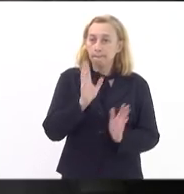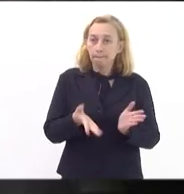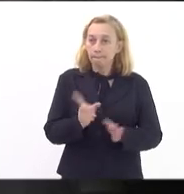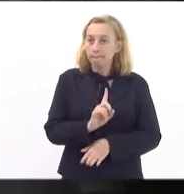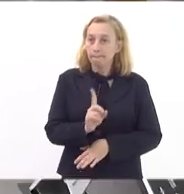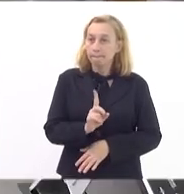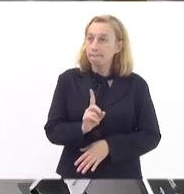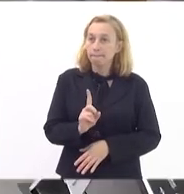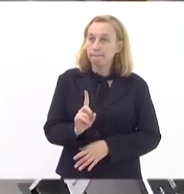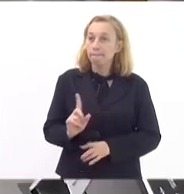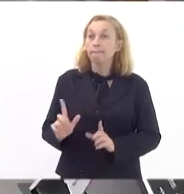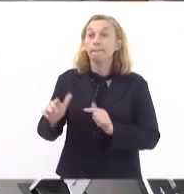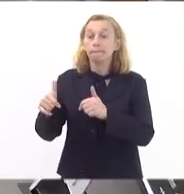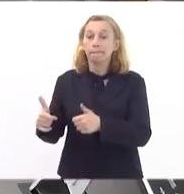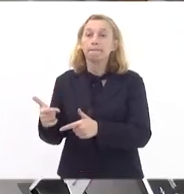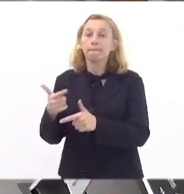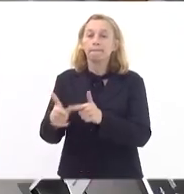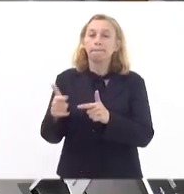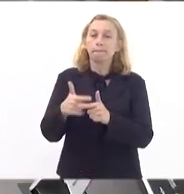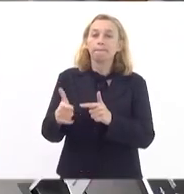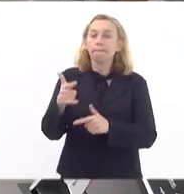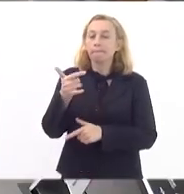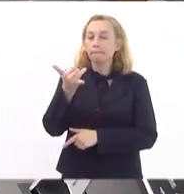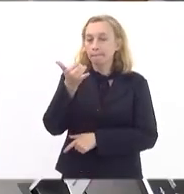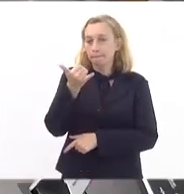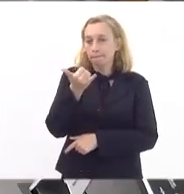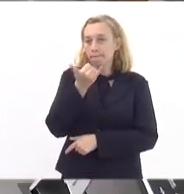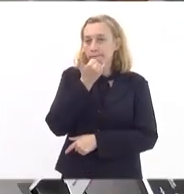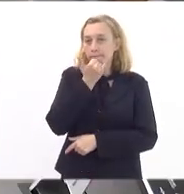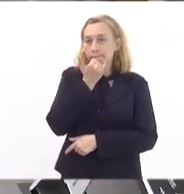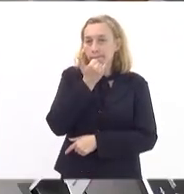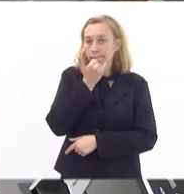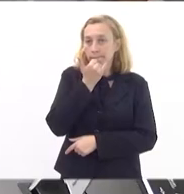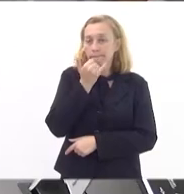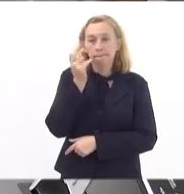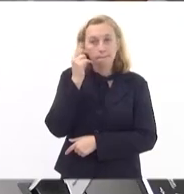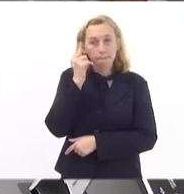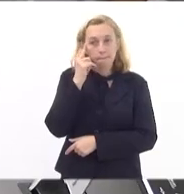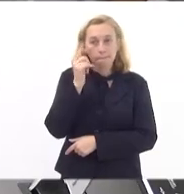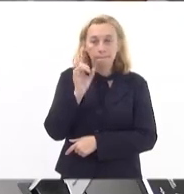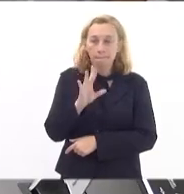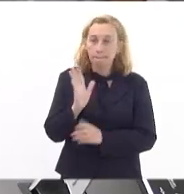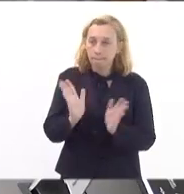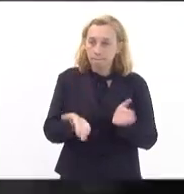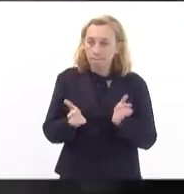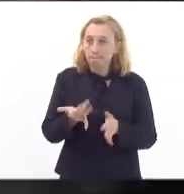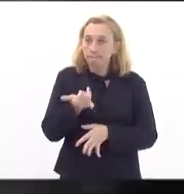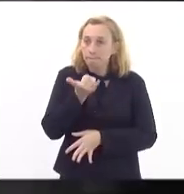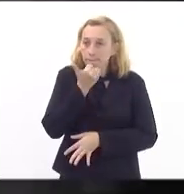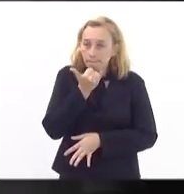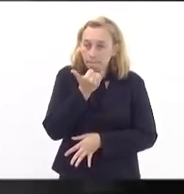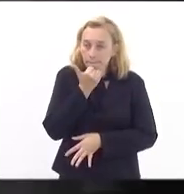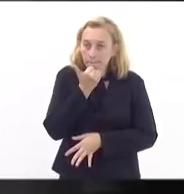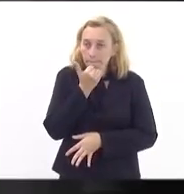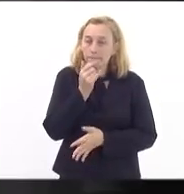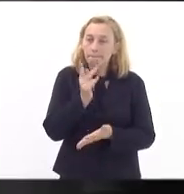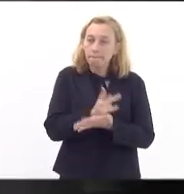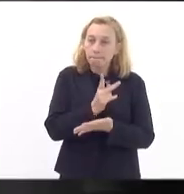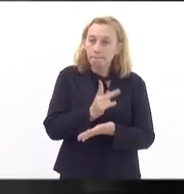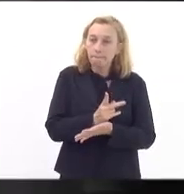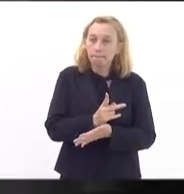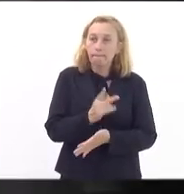silêncio das ações em relação ao provável que o celular se referia ao serviço do nosso hoje aqui então me desculpa eu entendi errado